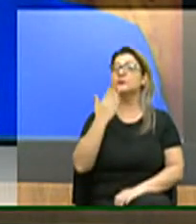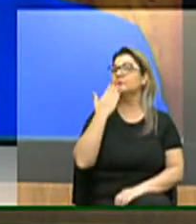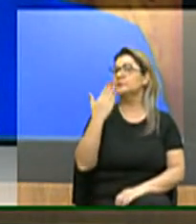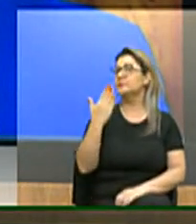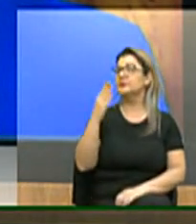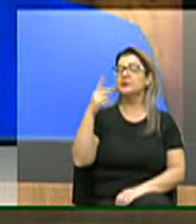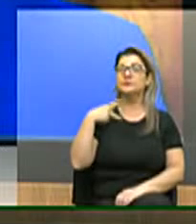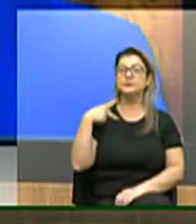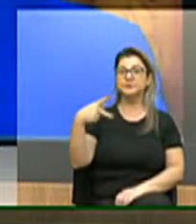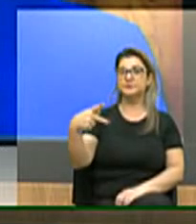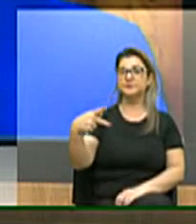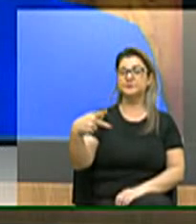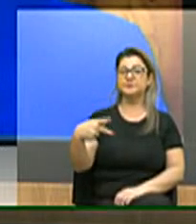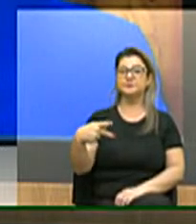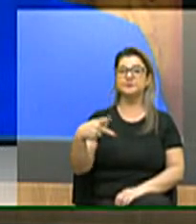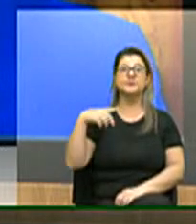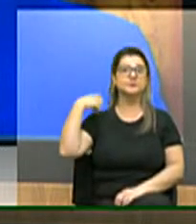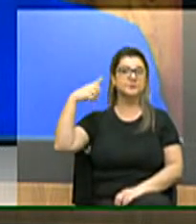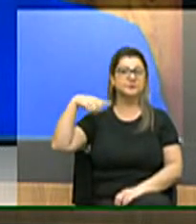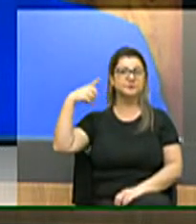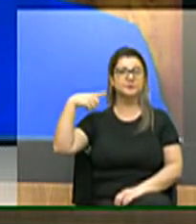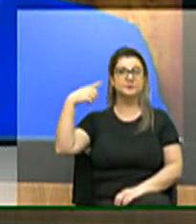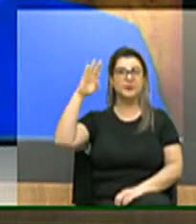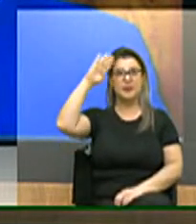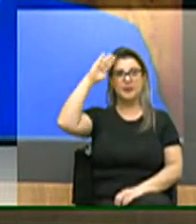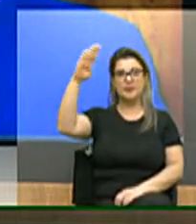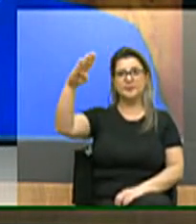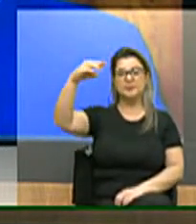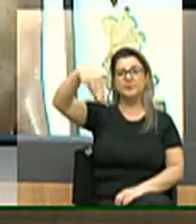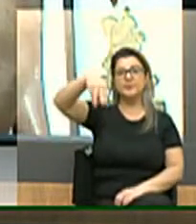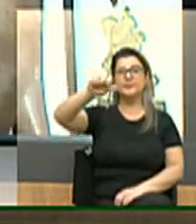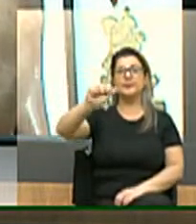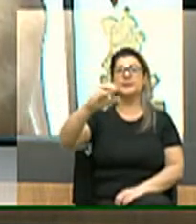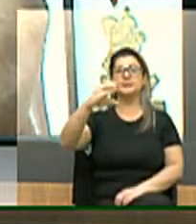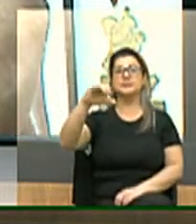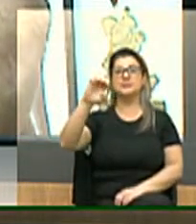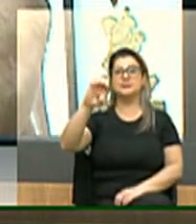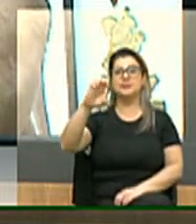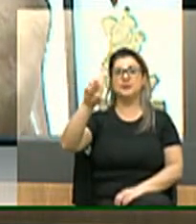Favorável, presidente. E aí, deputado Capitão Macedo.